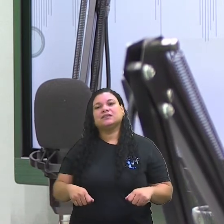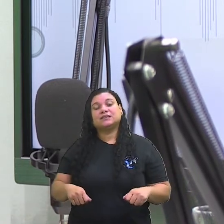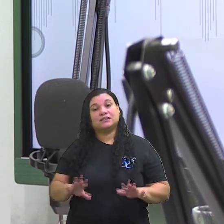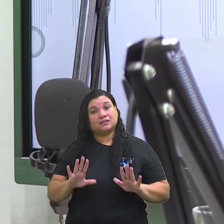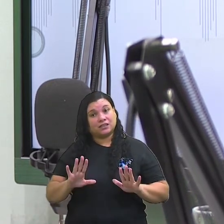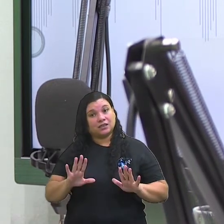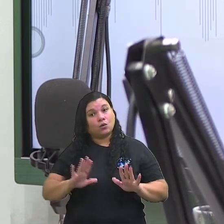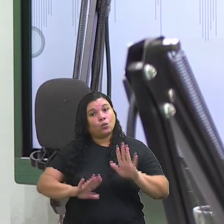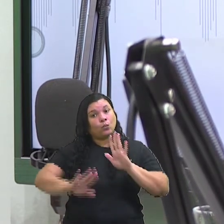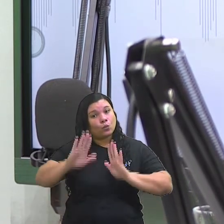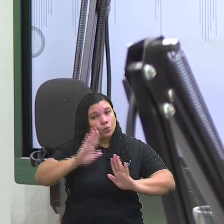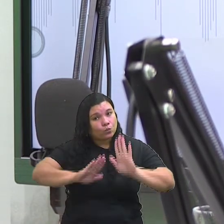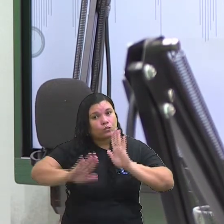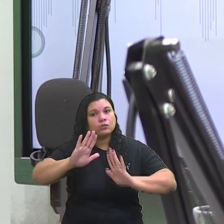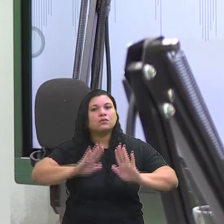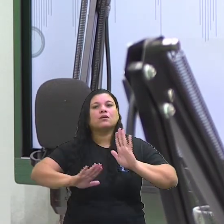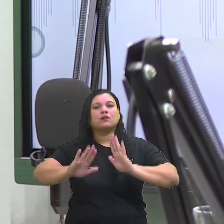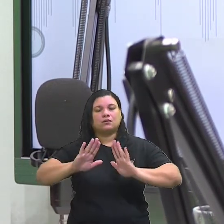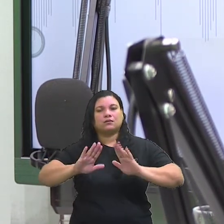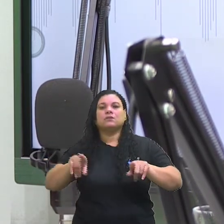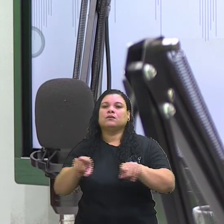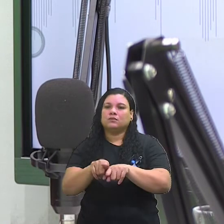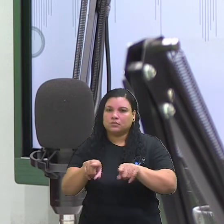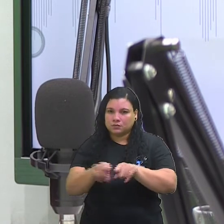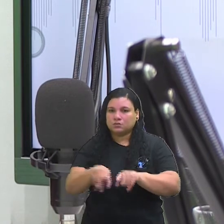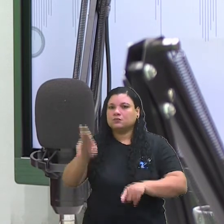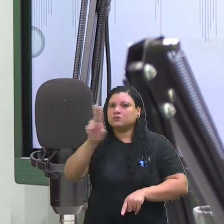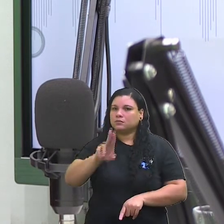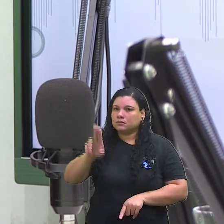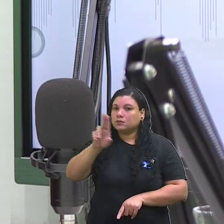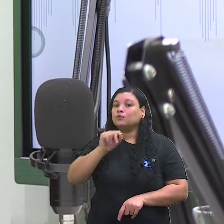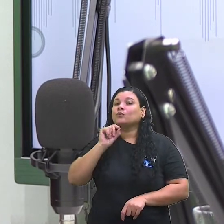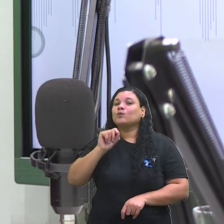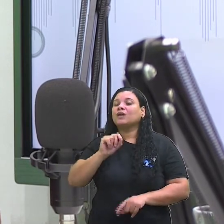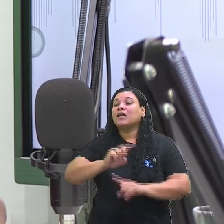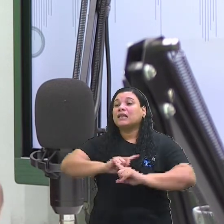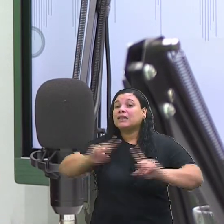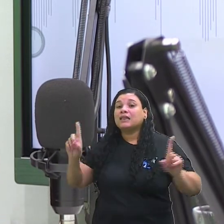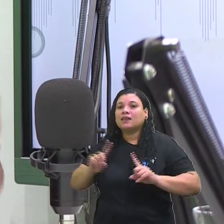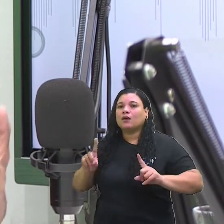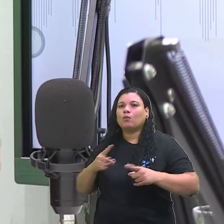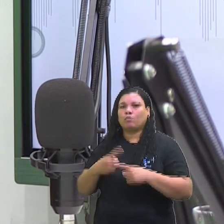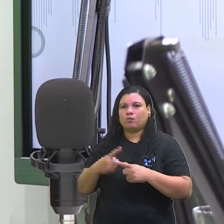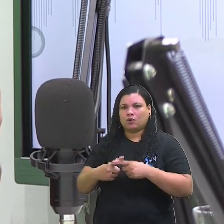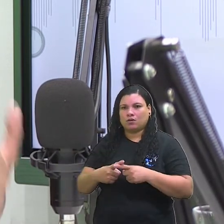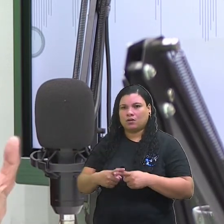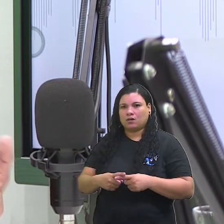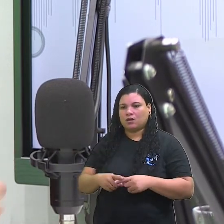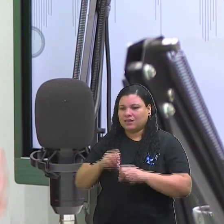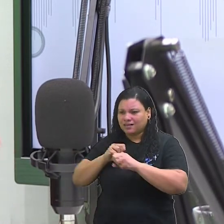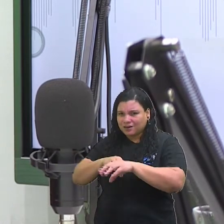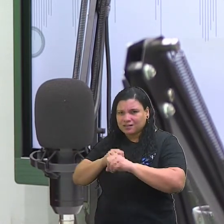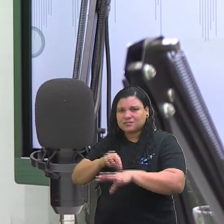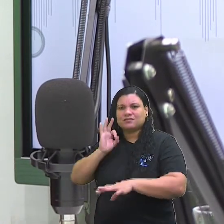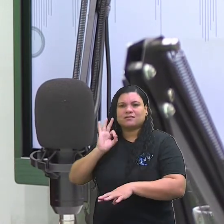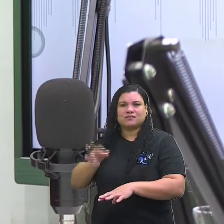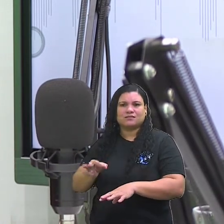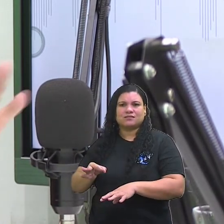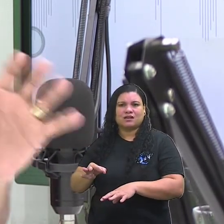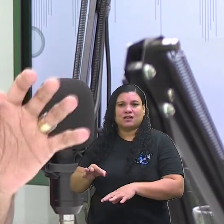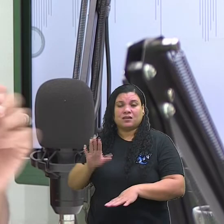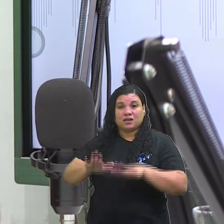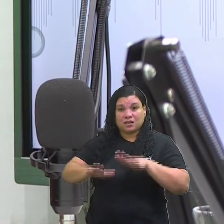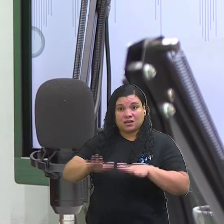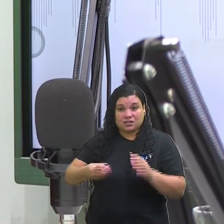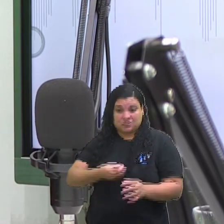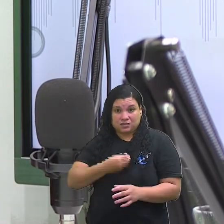usar mais vezes o não. E este não é um ato de desamor, é um ato de zelo, de cuidado e também de